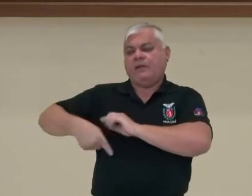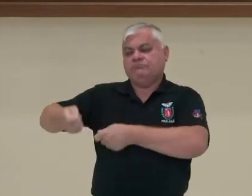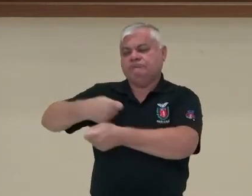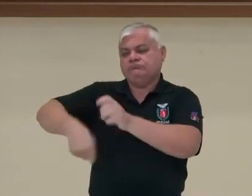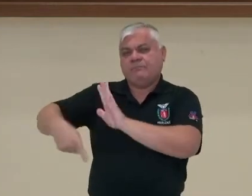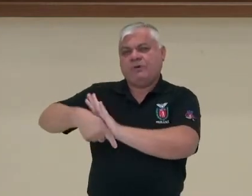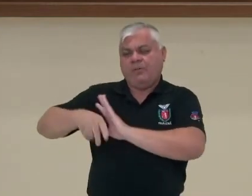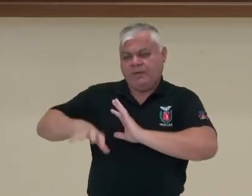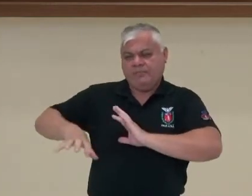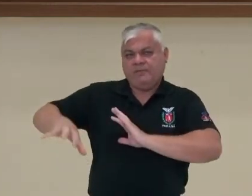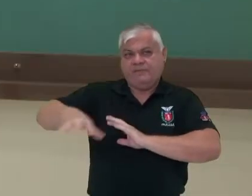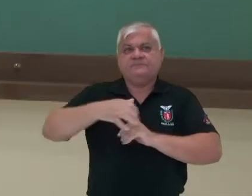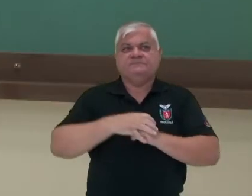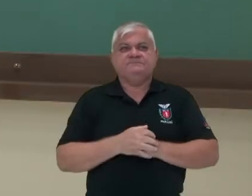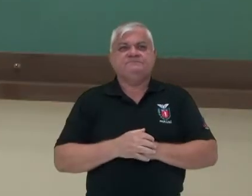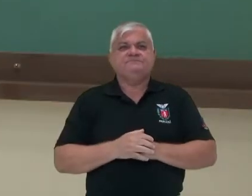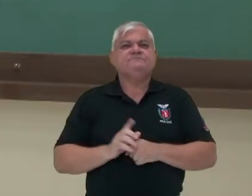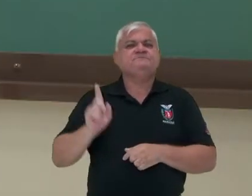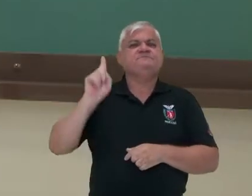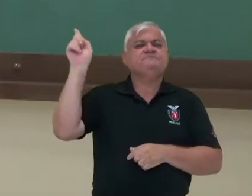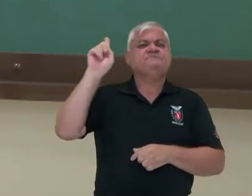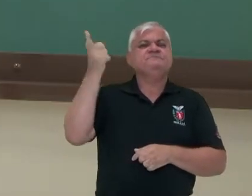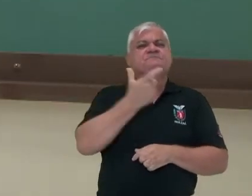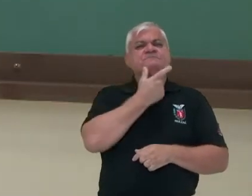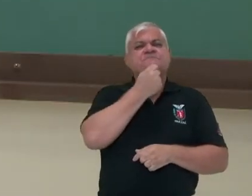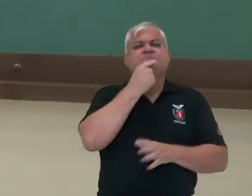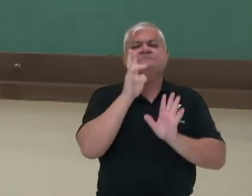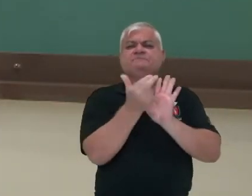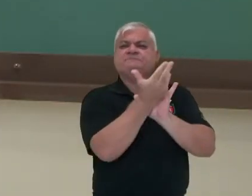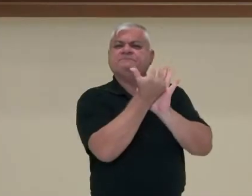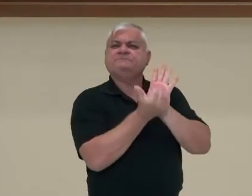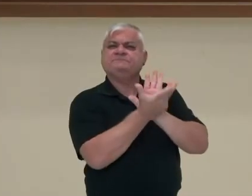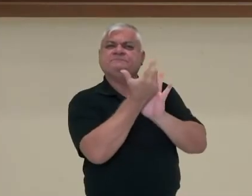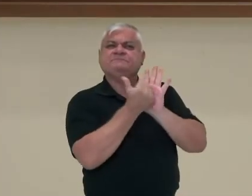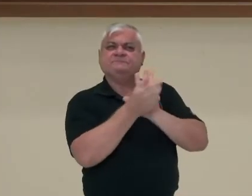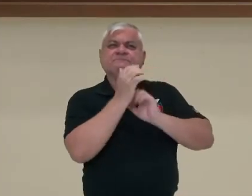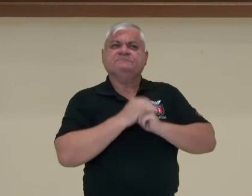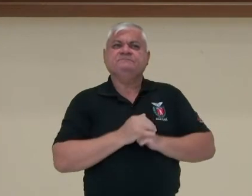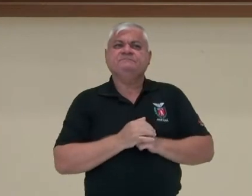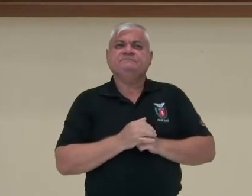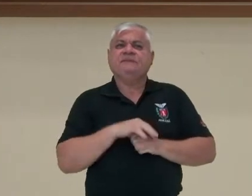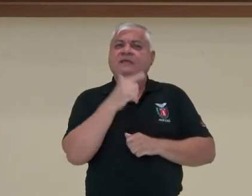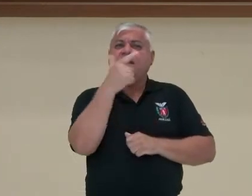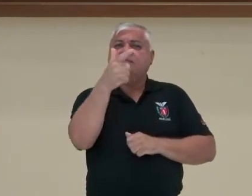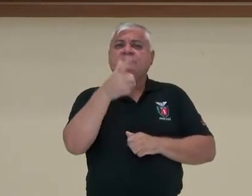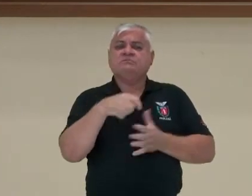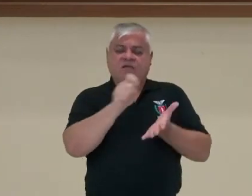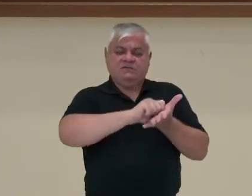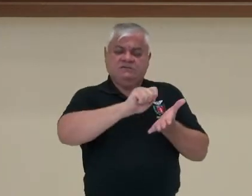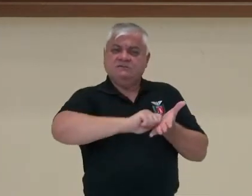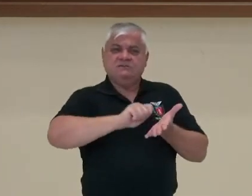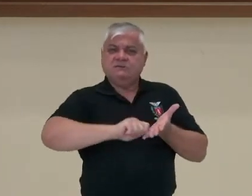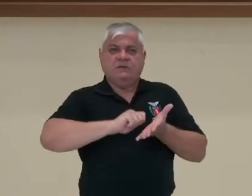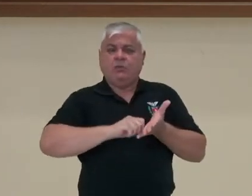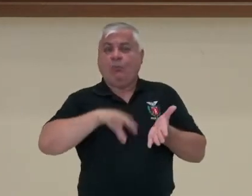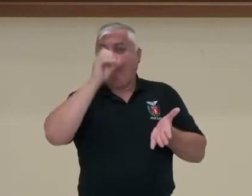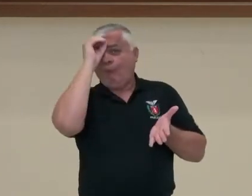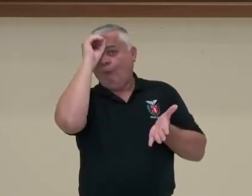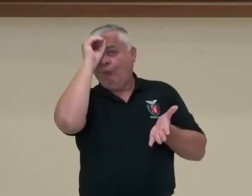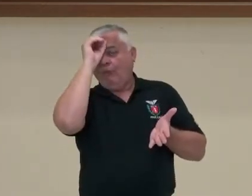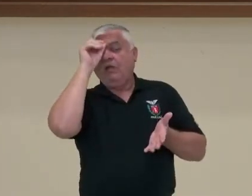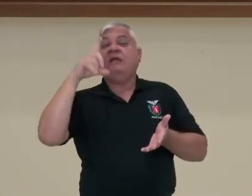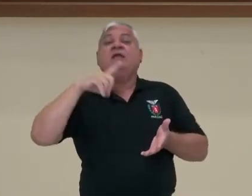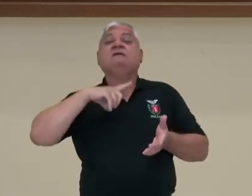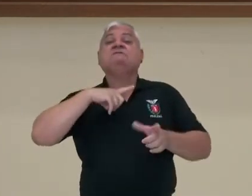imagem, ó, do Chasque. Por que que a gente tem essa imagem? Porque como eles não possuíam escrita, eles tinham uma rede